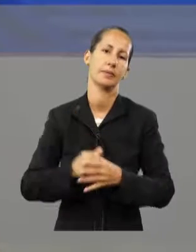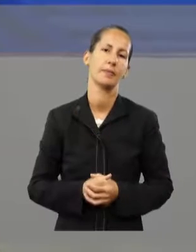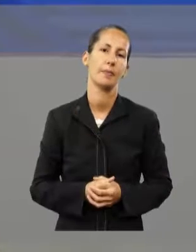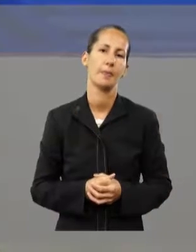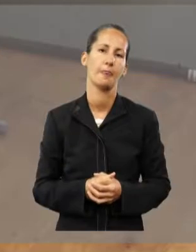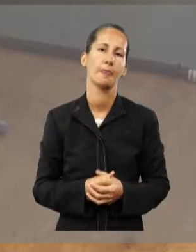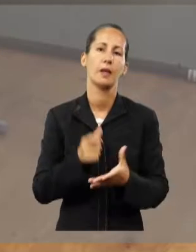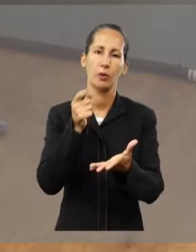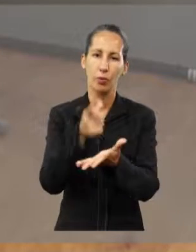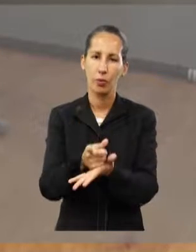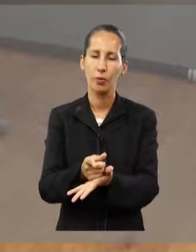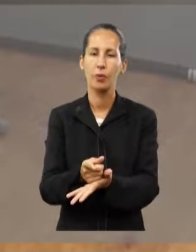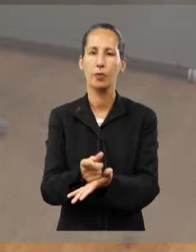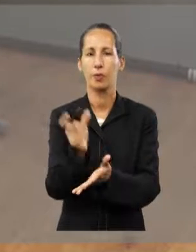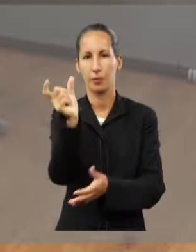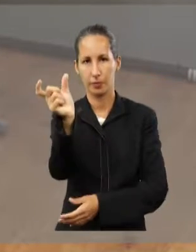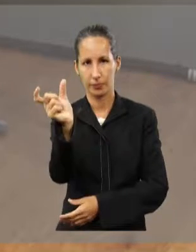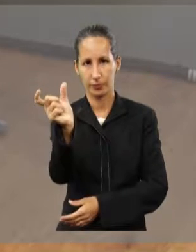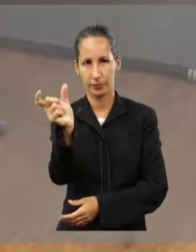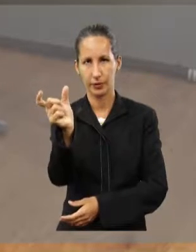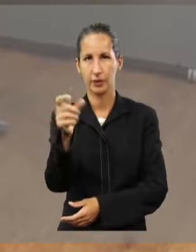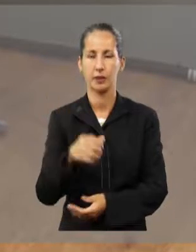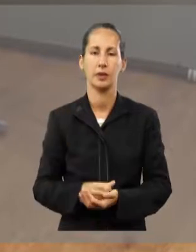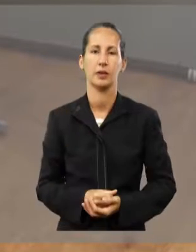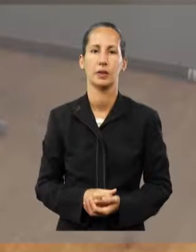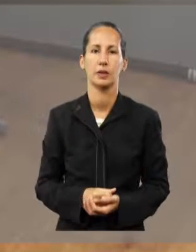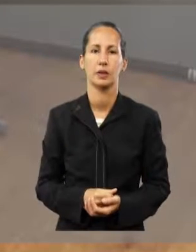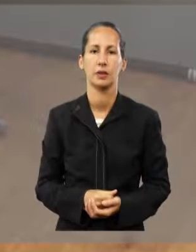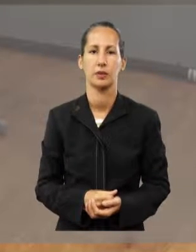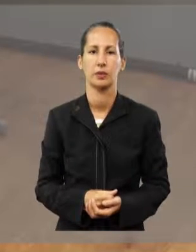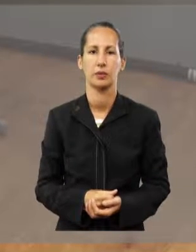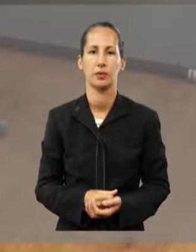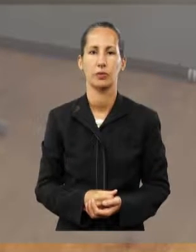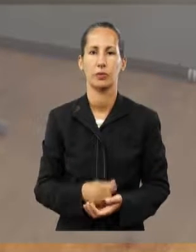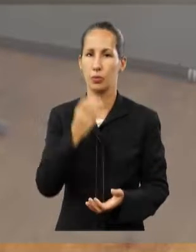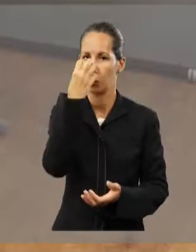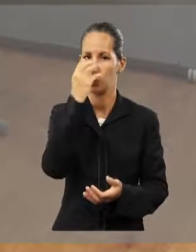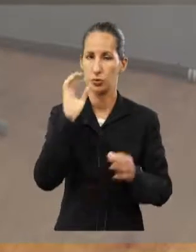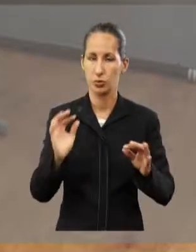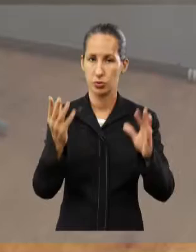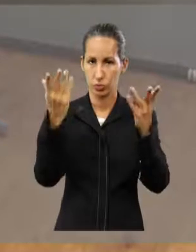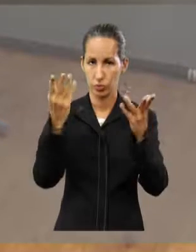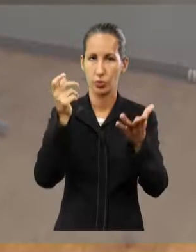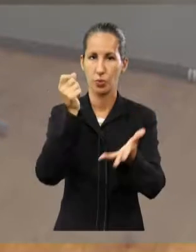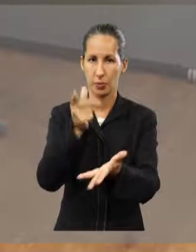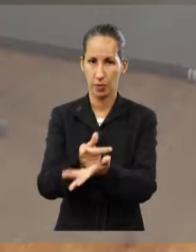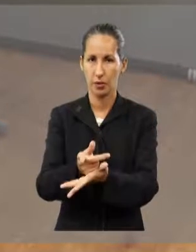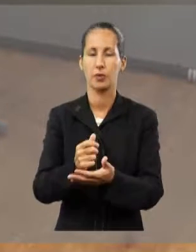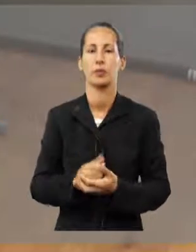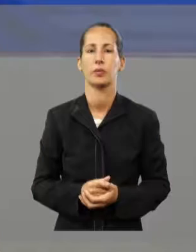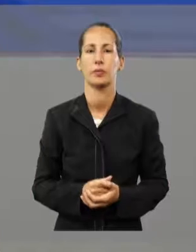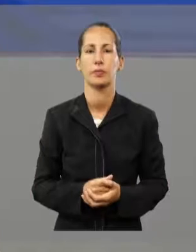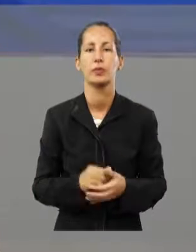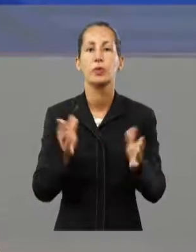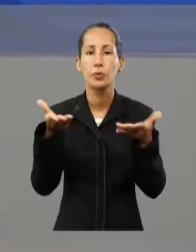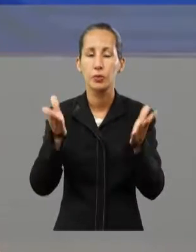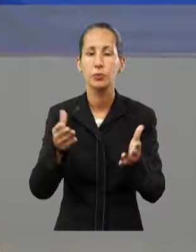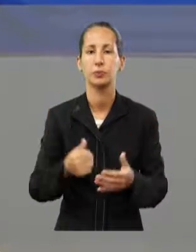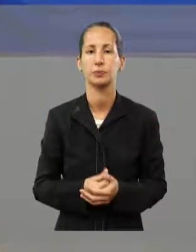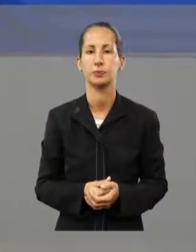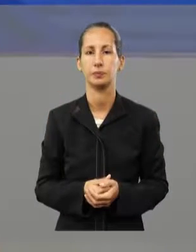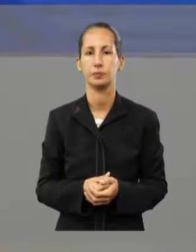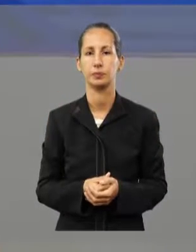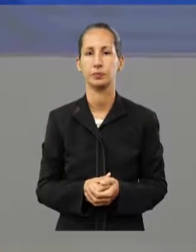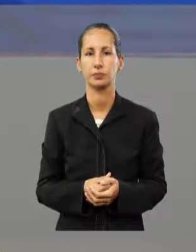O senhor comprou uma sessão? Eu compro, digamos, o circo, o show. Uhum. Porque hoje, o circo hoje